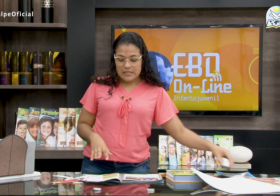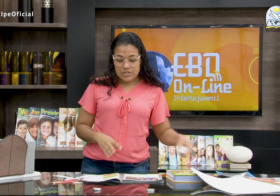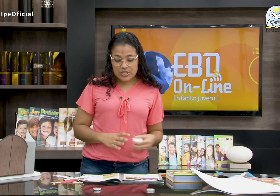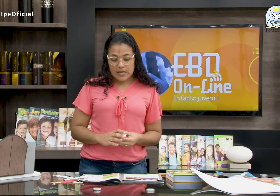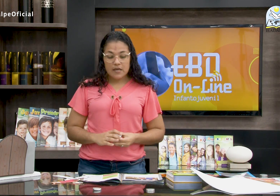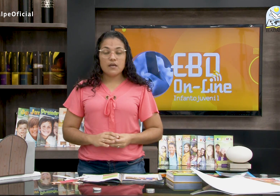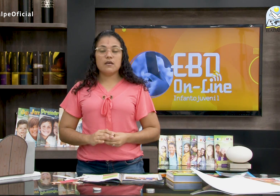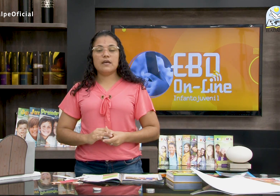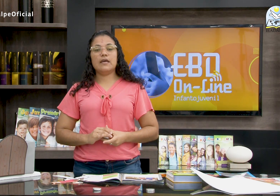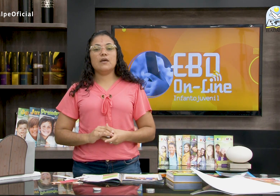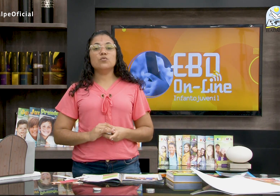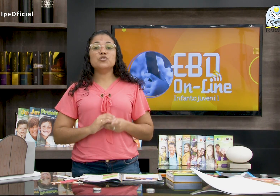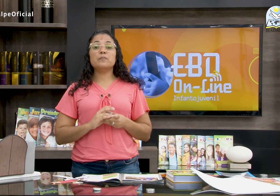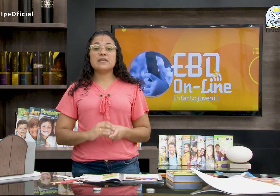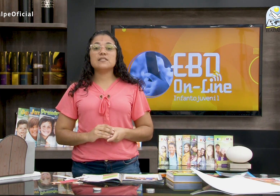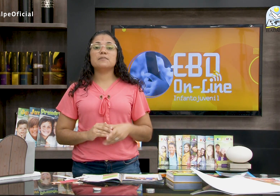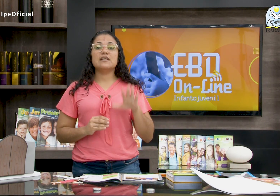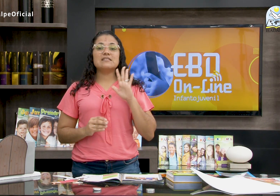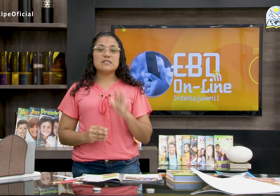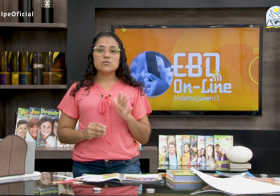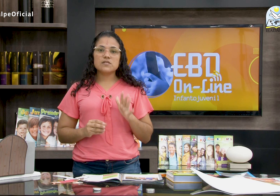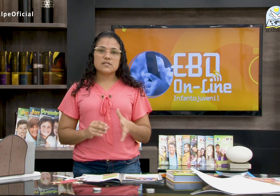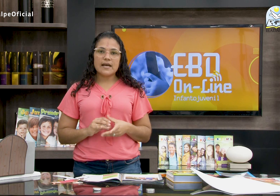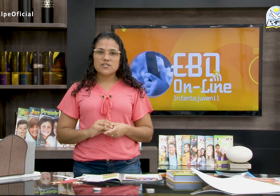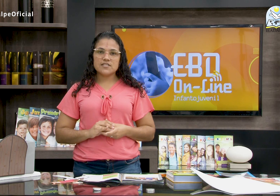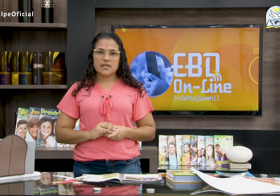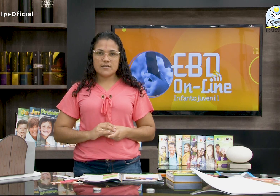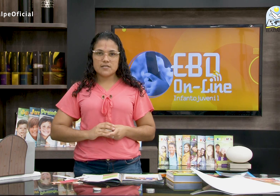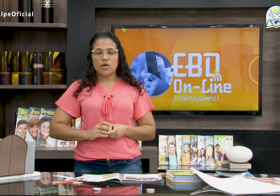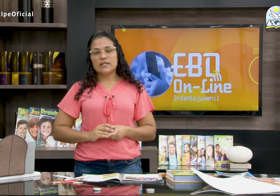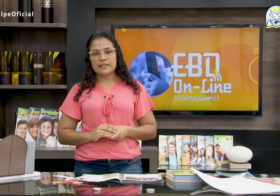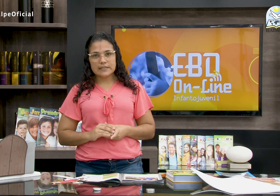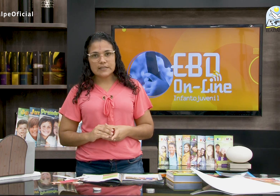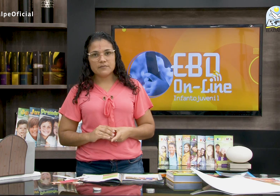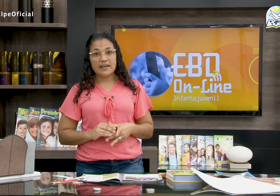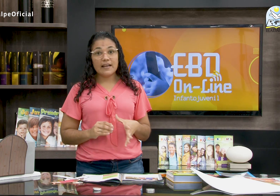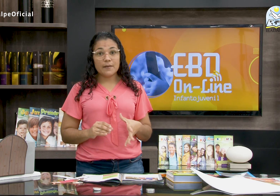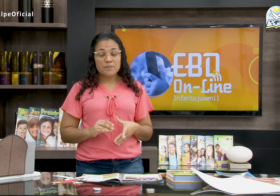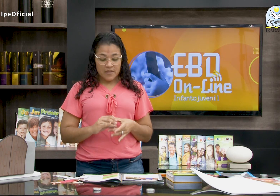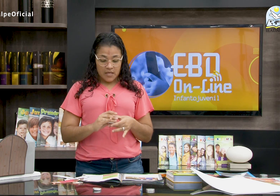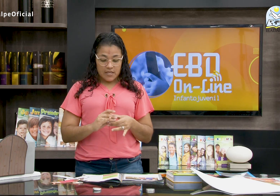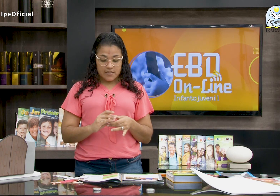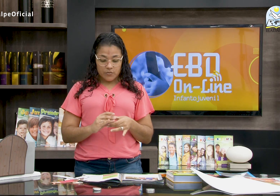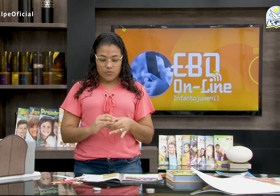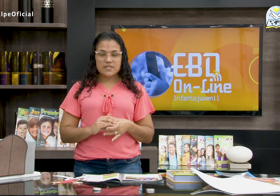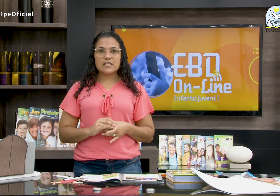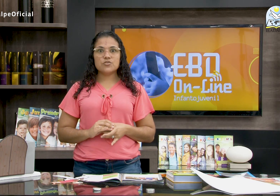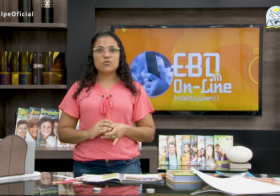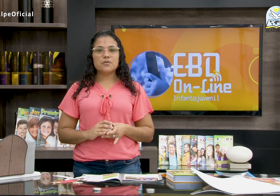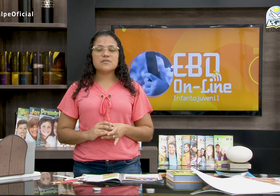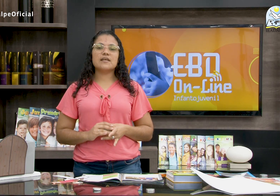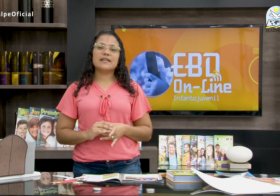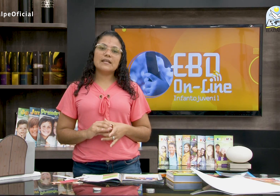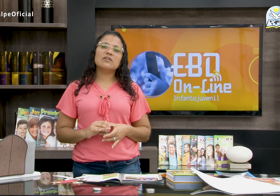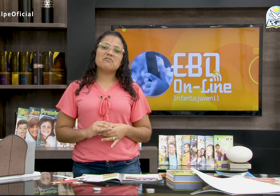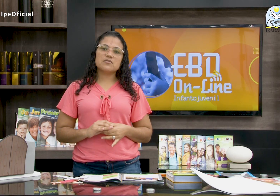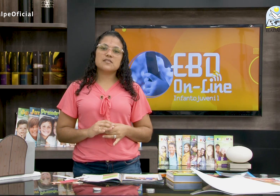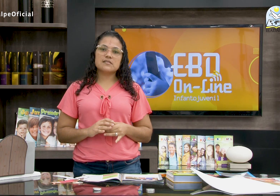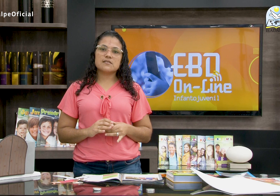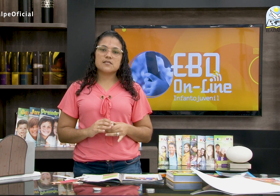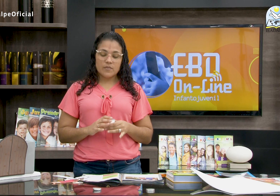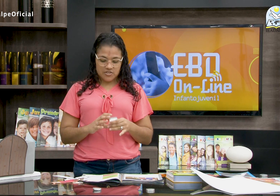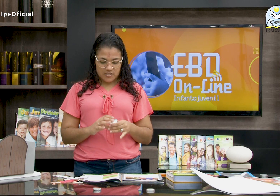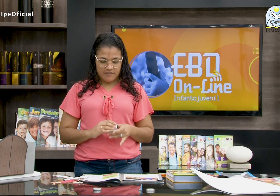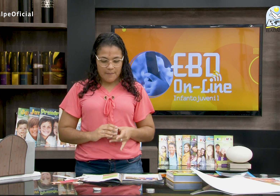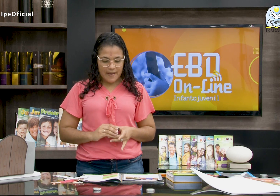Bíblia diz que os príncipes das 5 cidades disseram assim: olha, Dalila, vai lá. E se tu conseguir descobrir o segredo da força